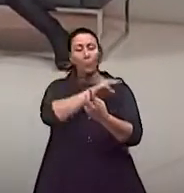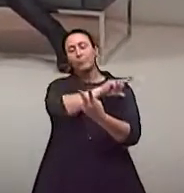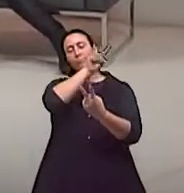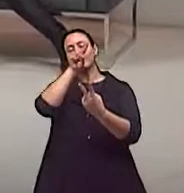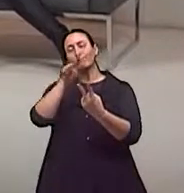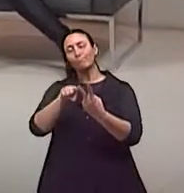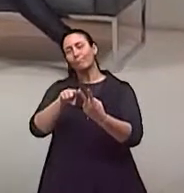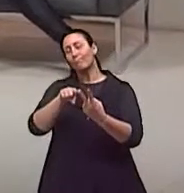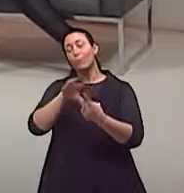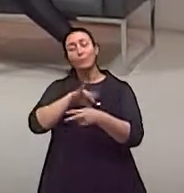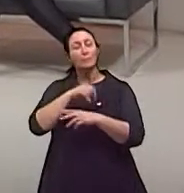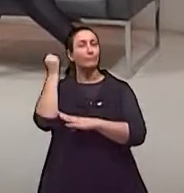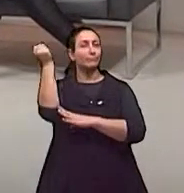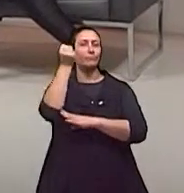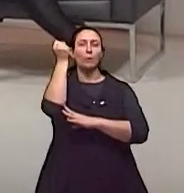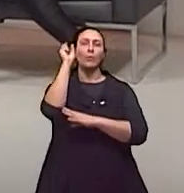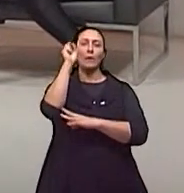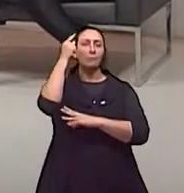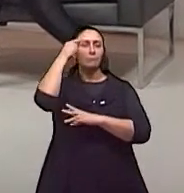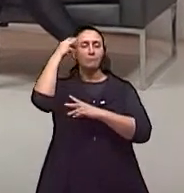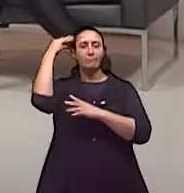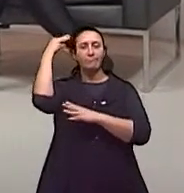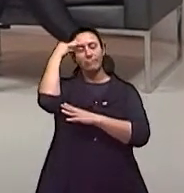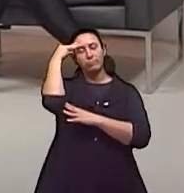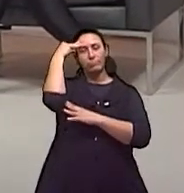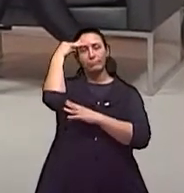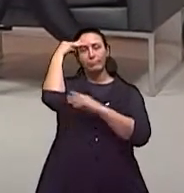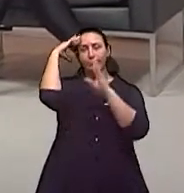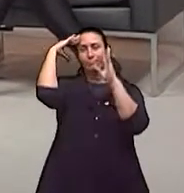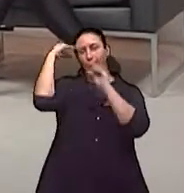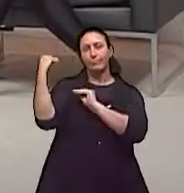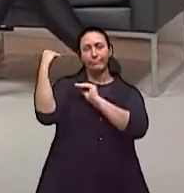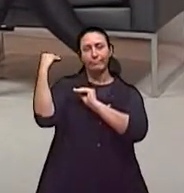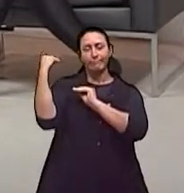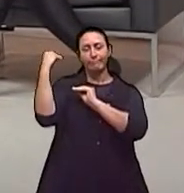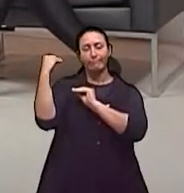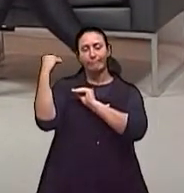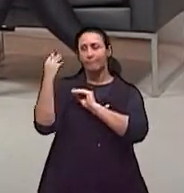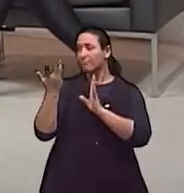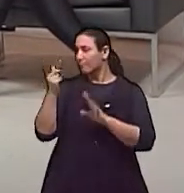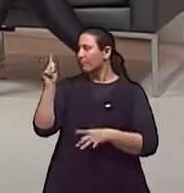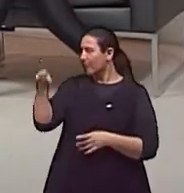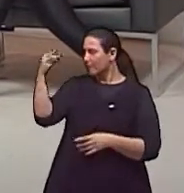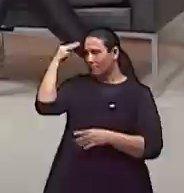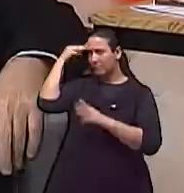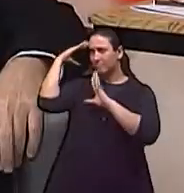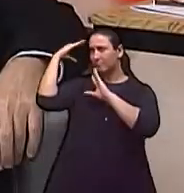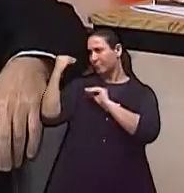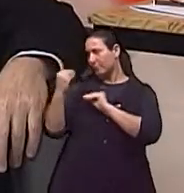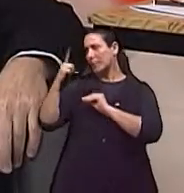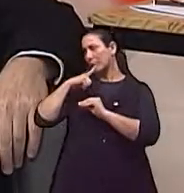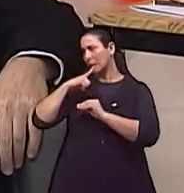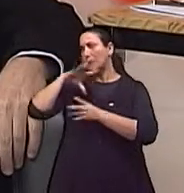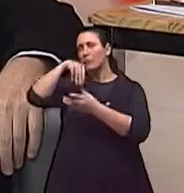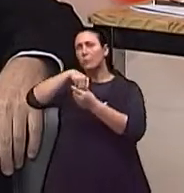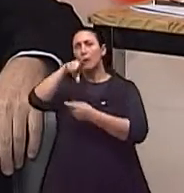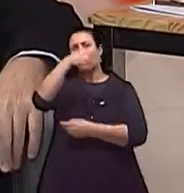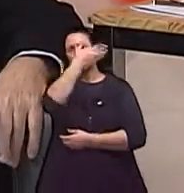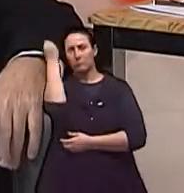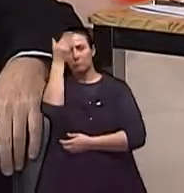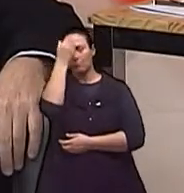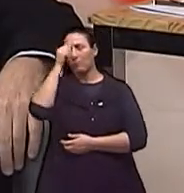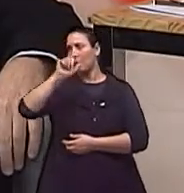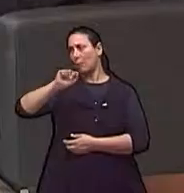doenças é a demência né que é um processo progressivo nessa nessa Gama de demência temos o o Alzheimer que é o que a gente mais